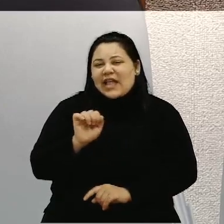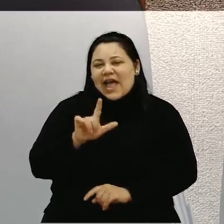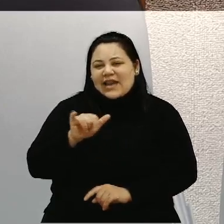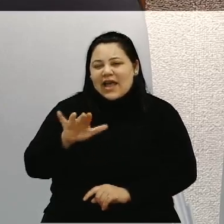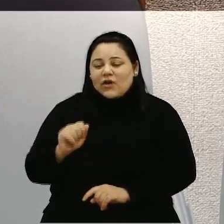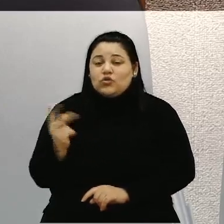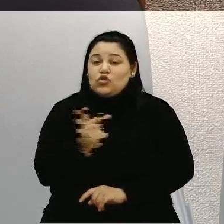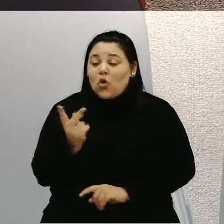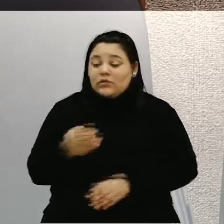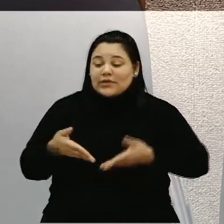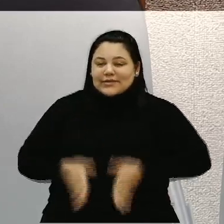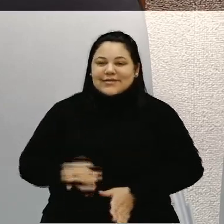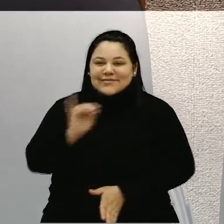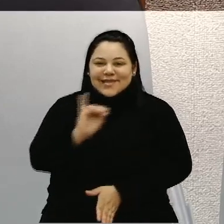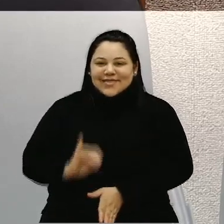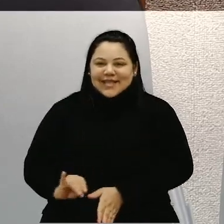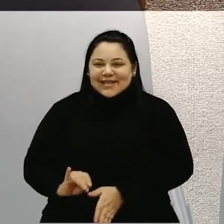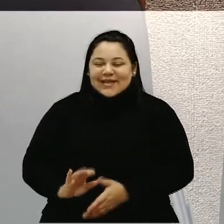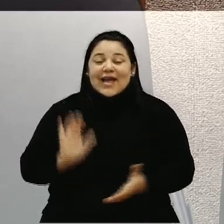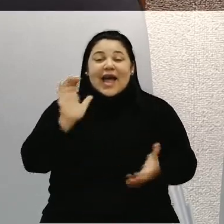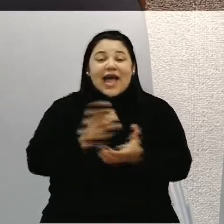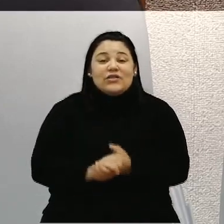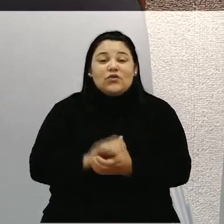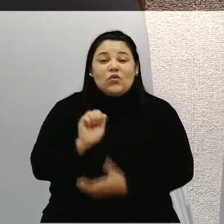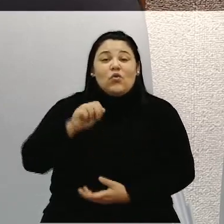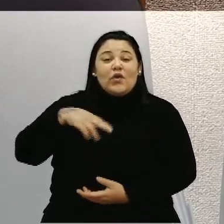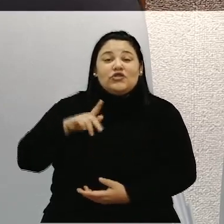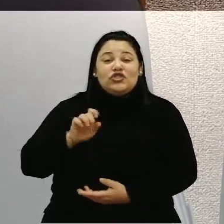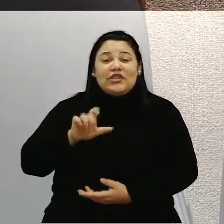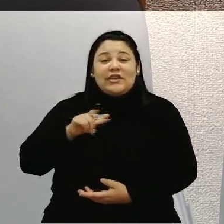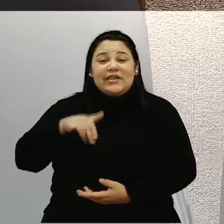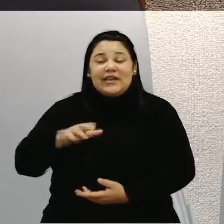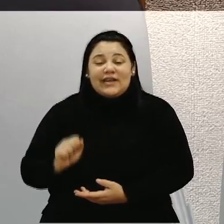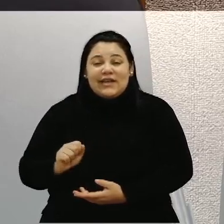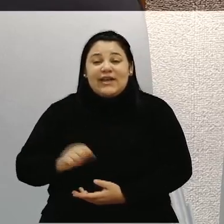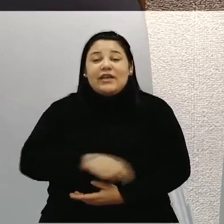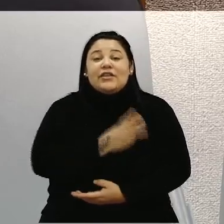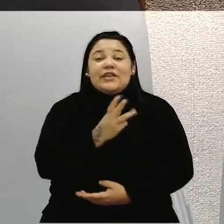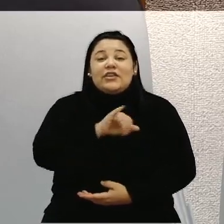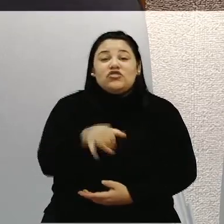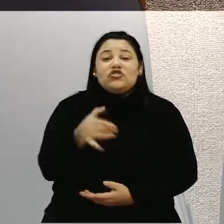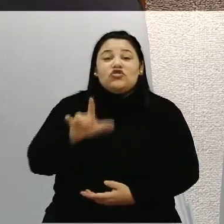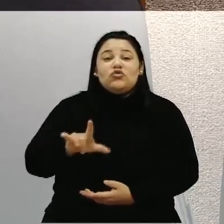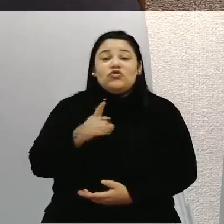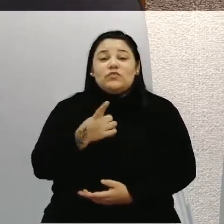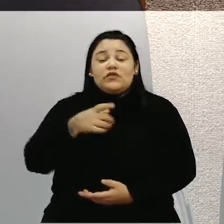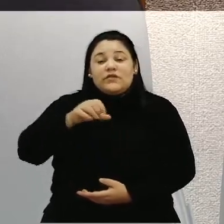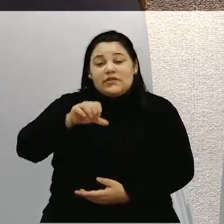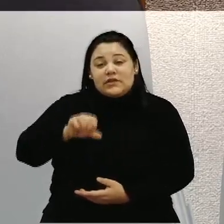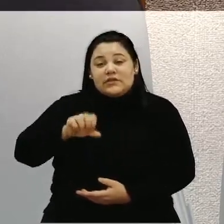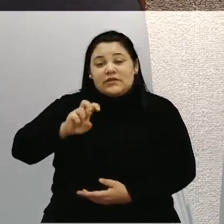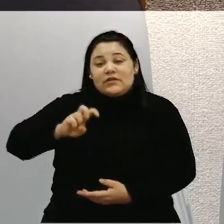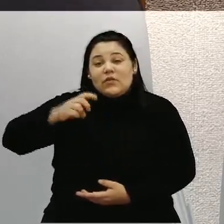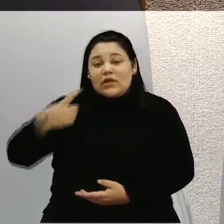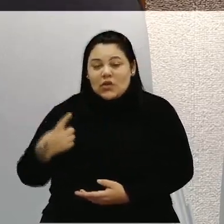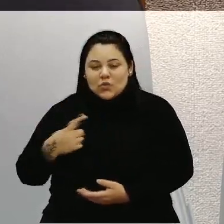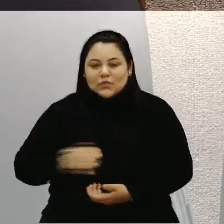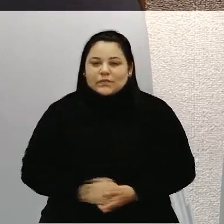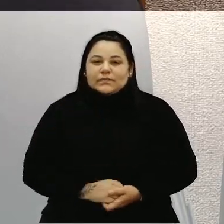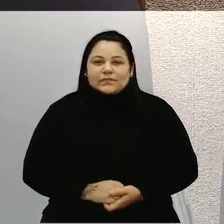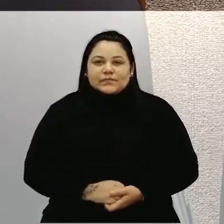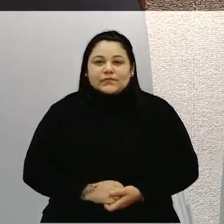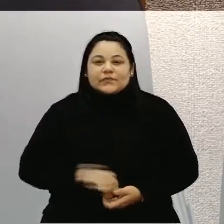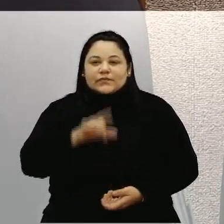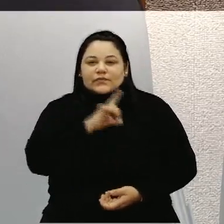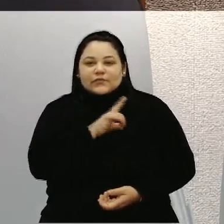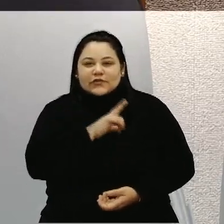Itália. Casou-se com Angelina Terezinha Tonieto em 3 de julho de 1951 e